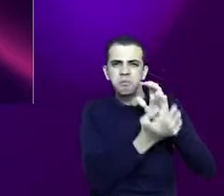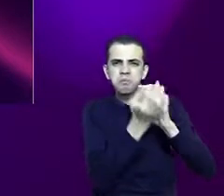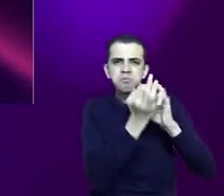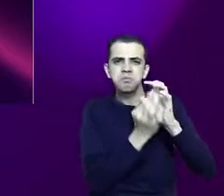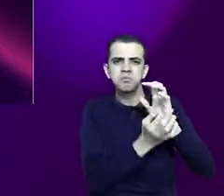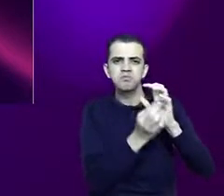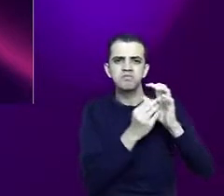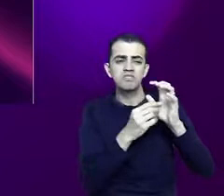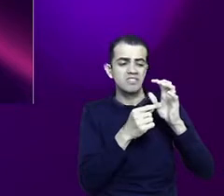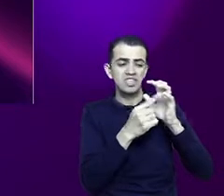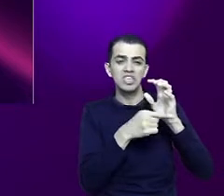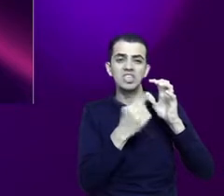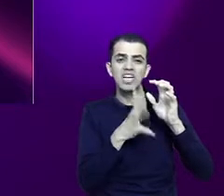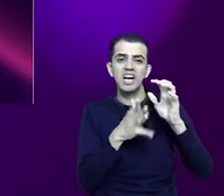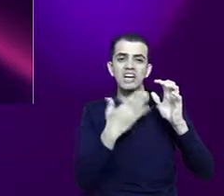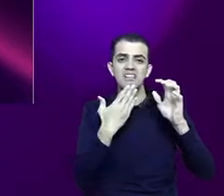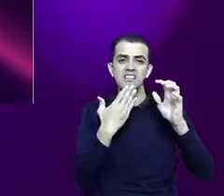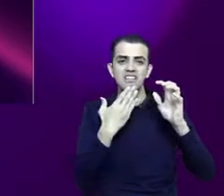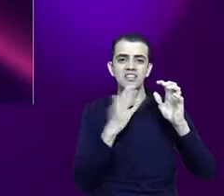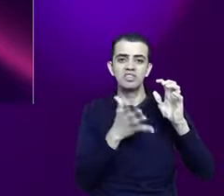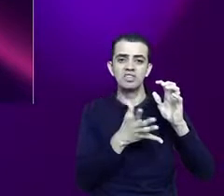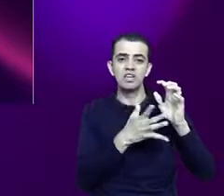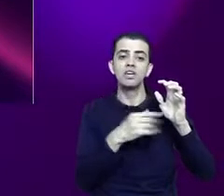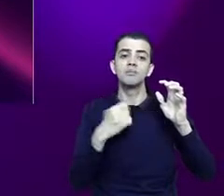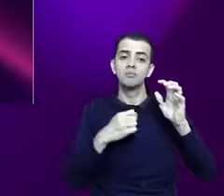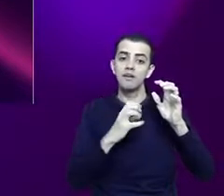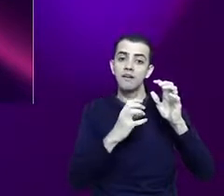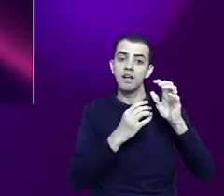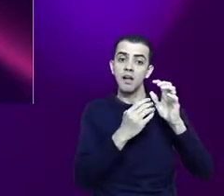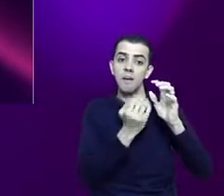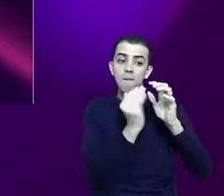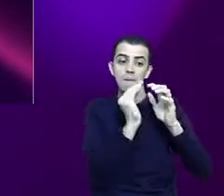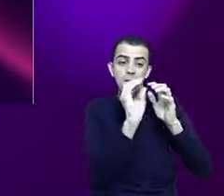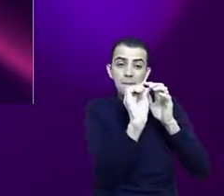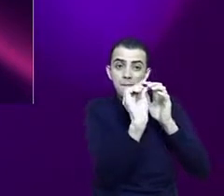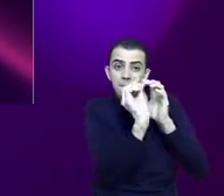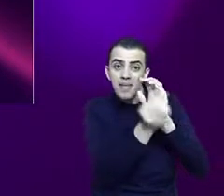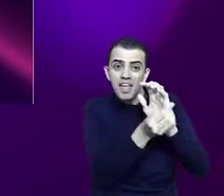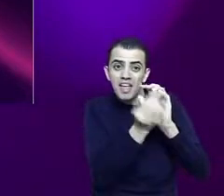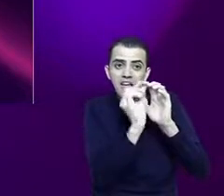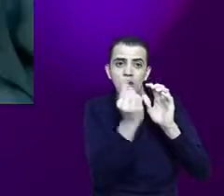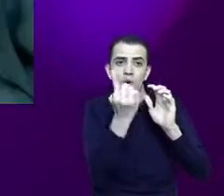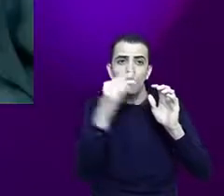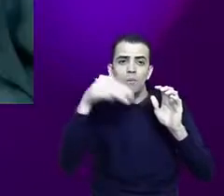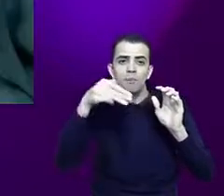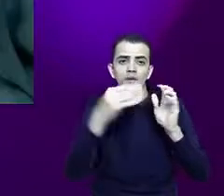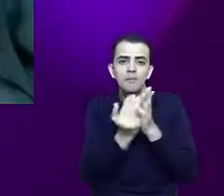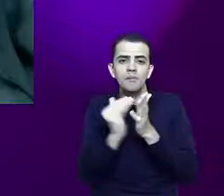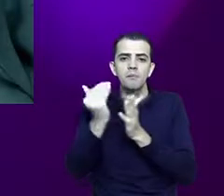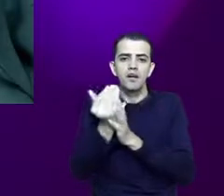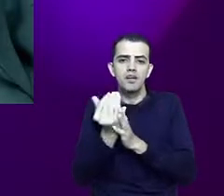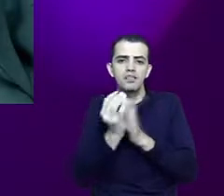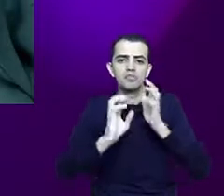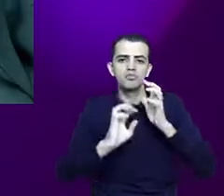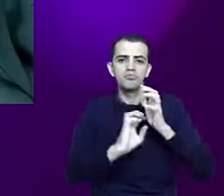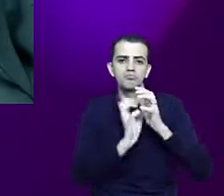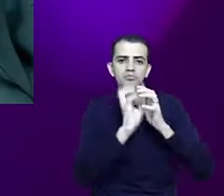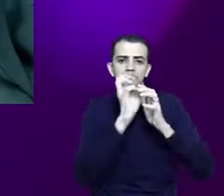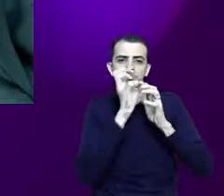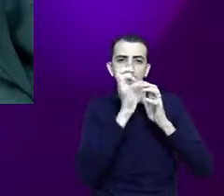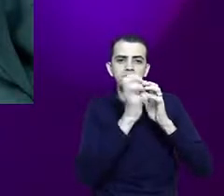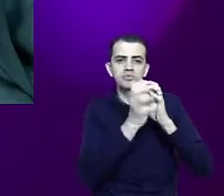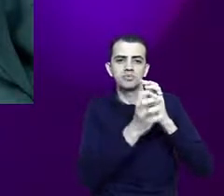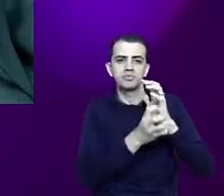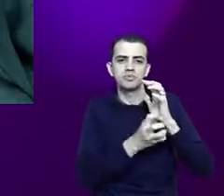pode fresar bem na borda do acetábulo uma fresa com 1 milímetro maior do que a copa previamente